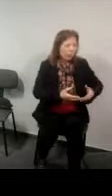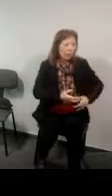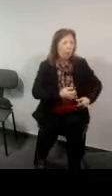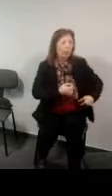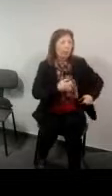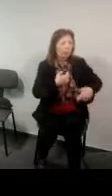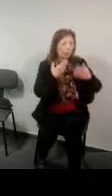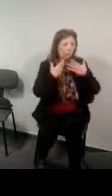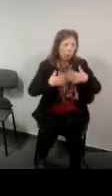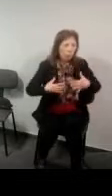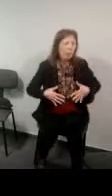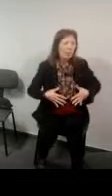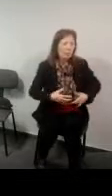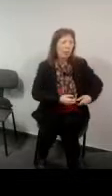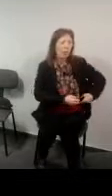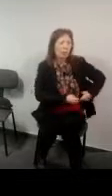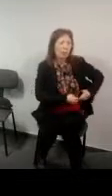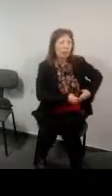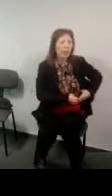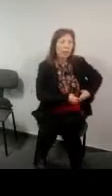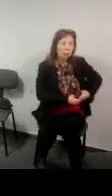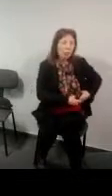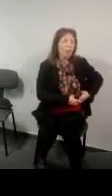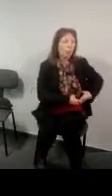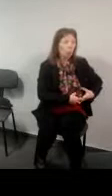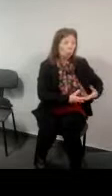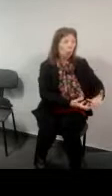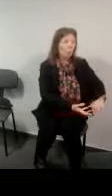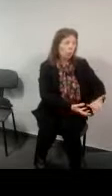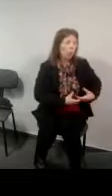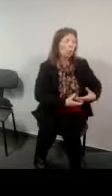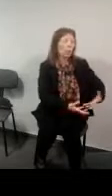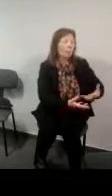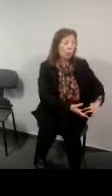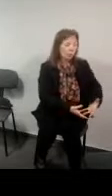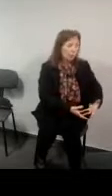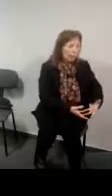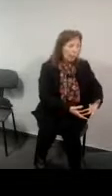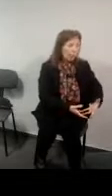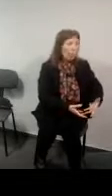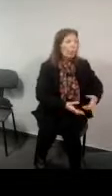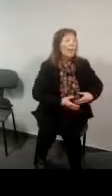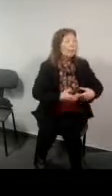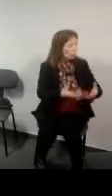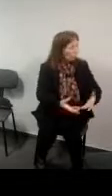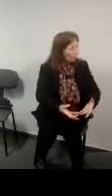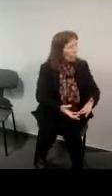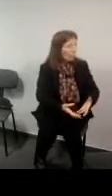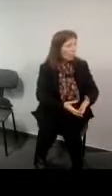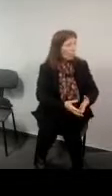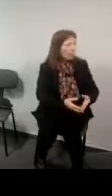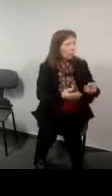Ou então, estou harmonizado e tal. E, além disso, eu consigo doar pelo esplênico, eu vou